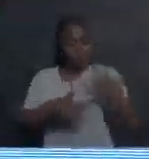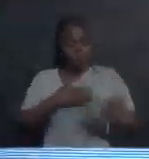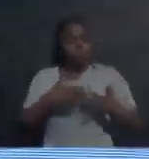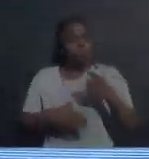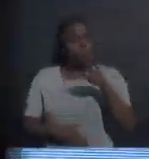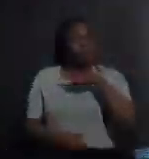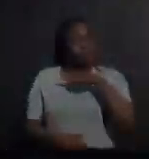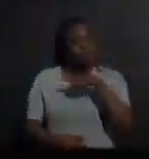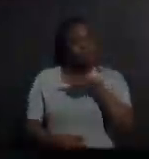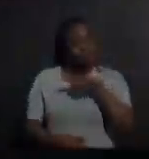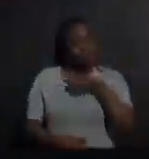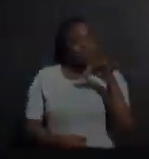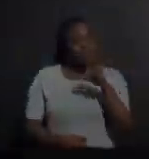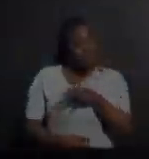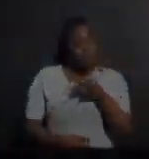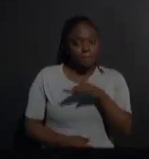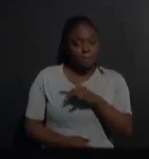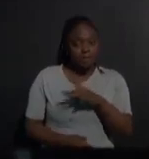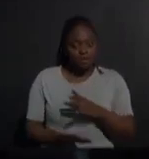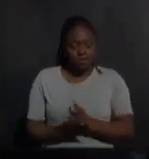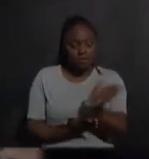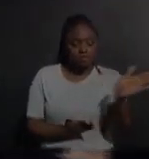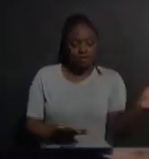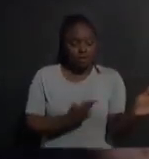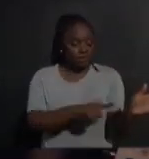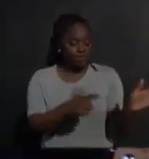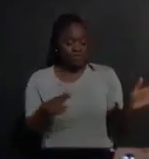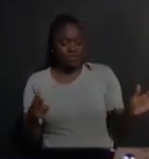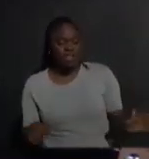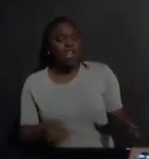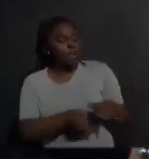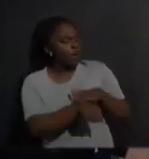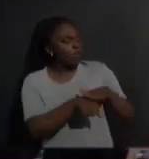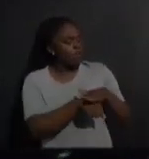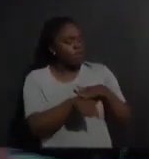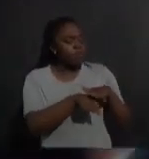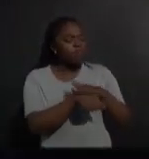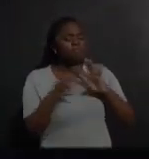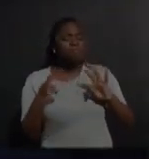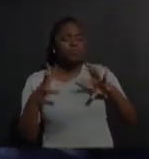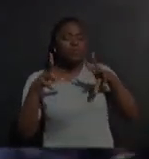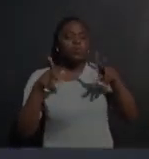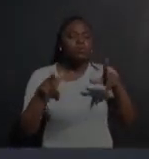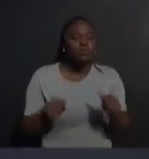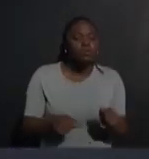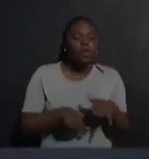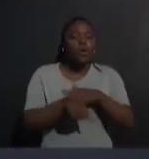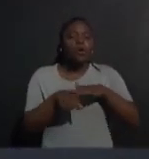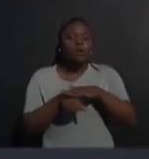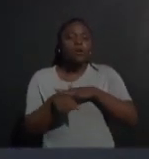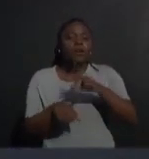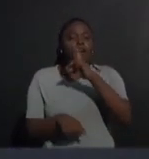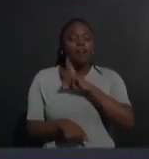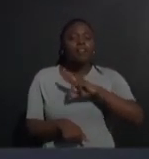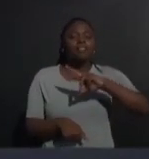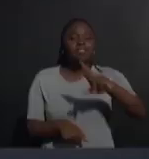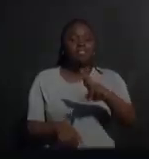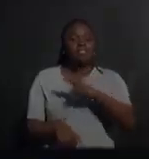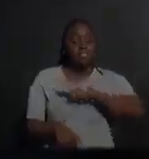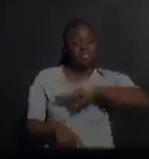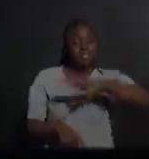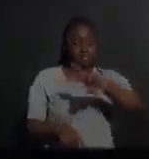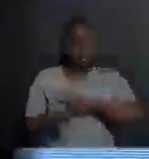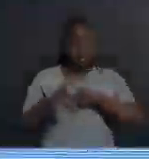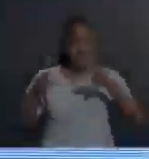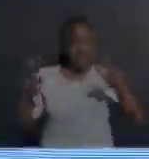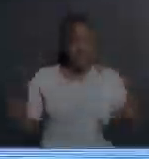menos você tem medo dos não salvos. Você conversa com todo mundo. Você conversa com gente de outra religião. Você conversa com gente sem